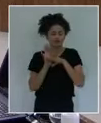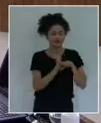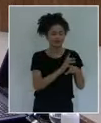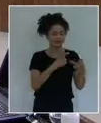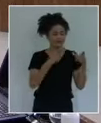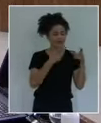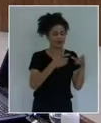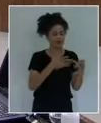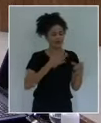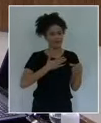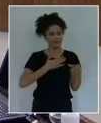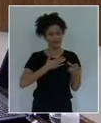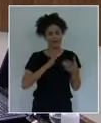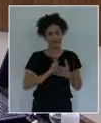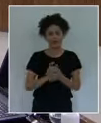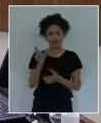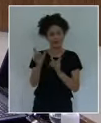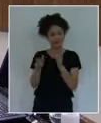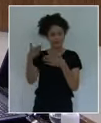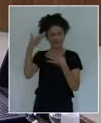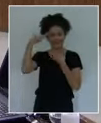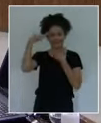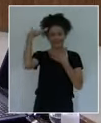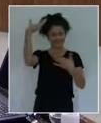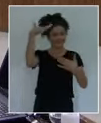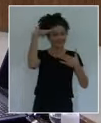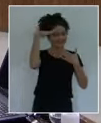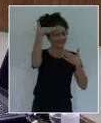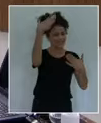As pessoas ficaram muito agradecidas por